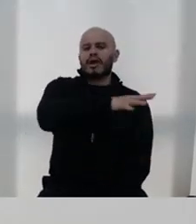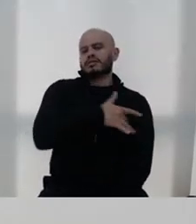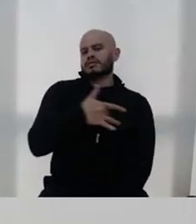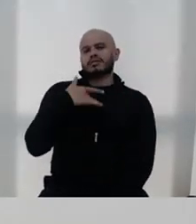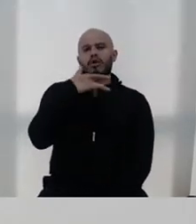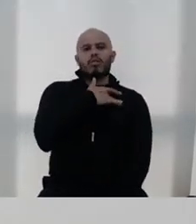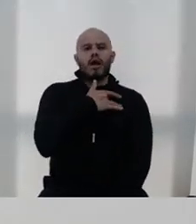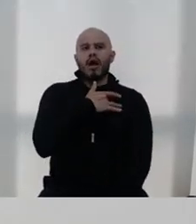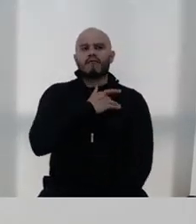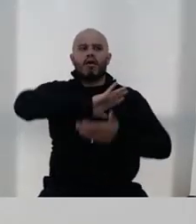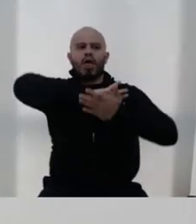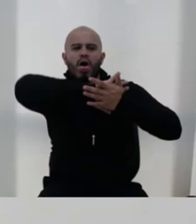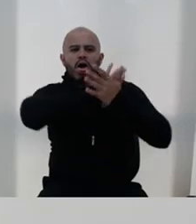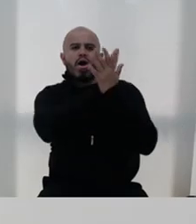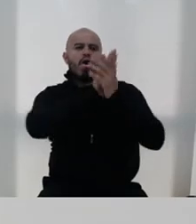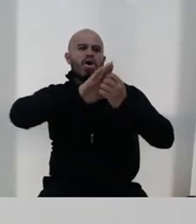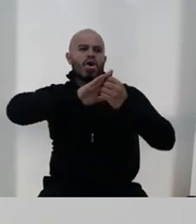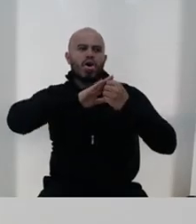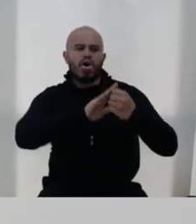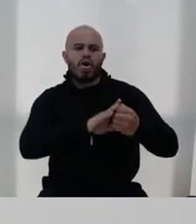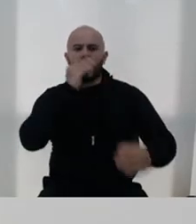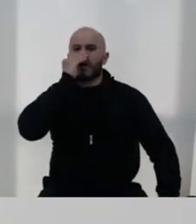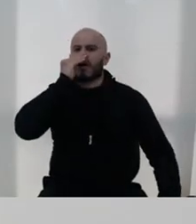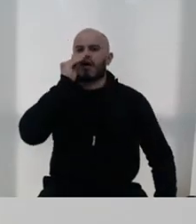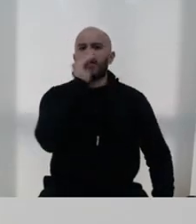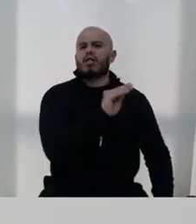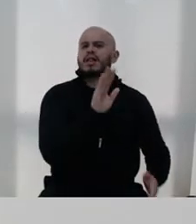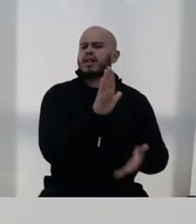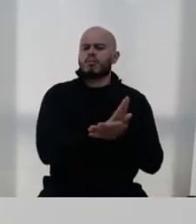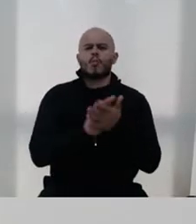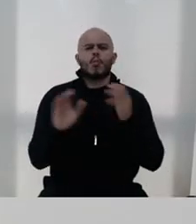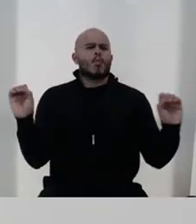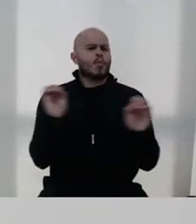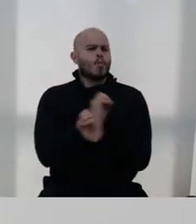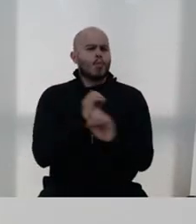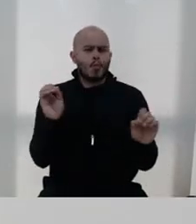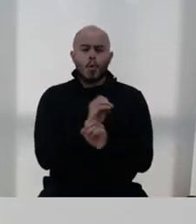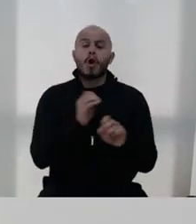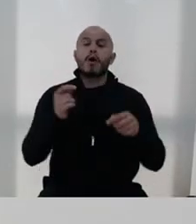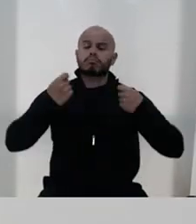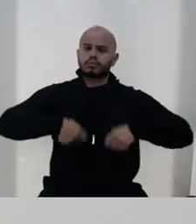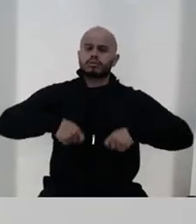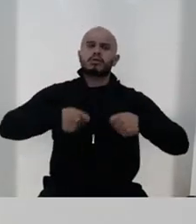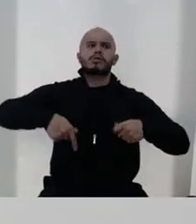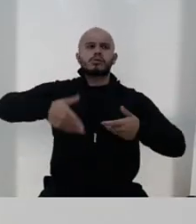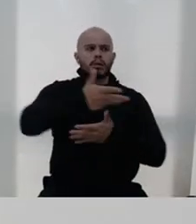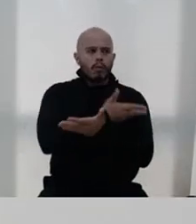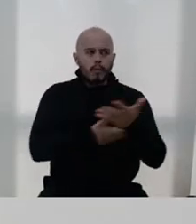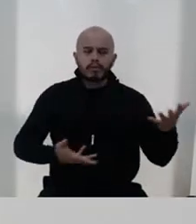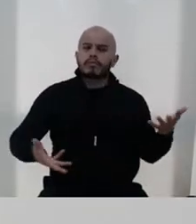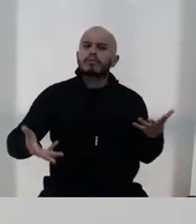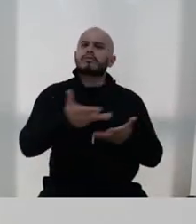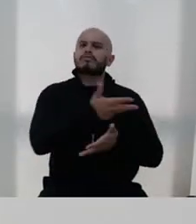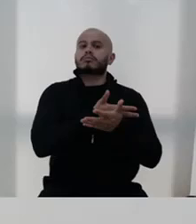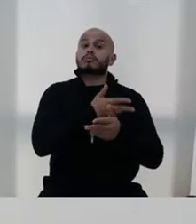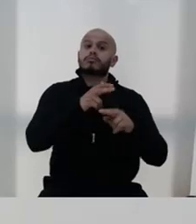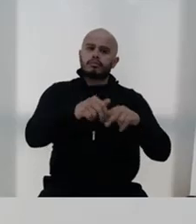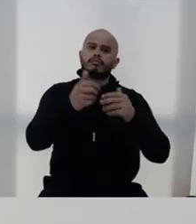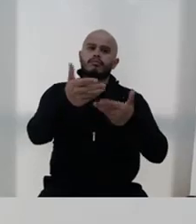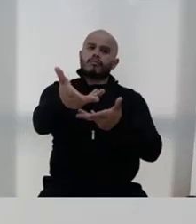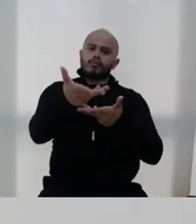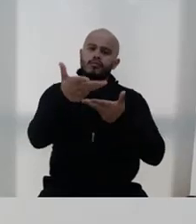sem discriminação, sem qualquer tipo de assédio, e essa política é bastante importante. Então, fica aqui o convite